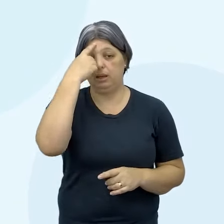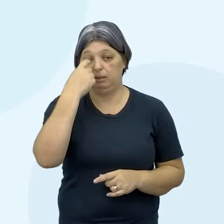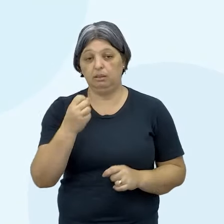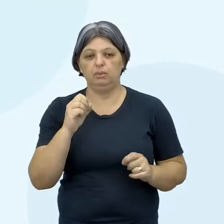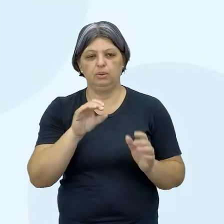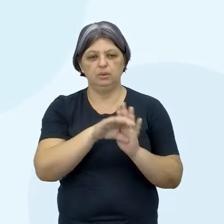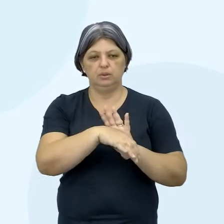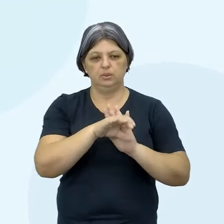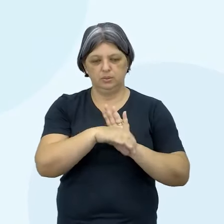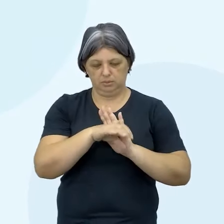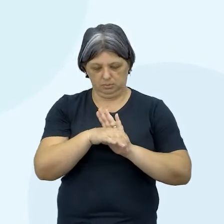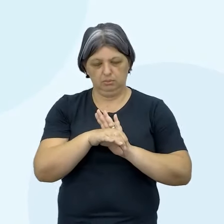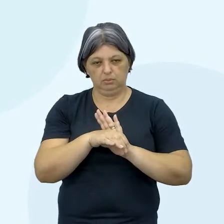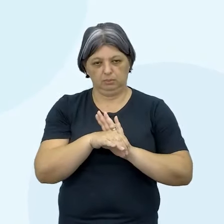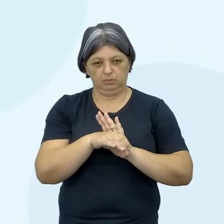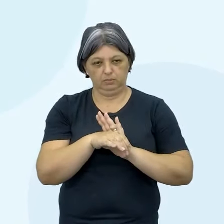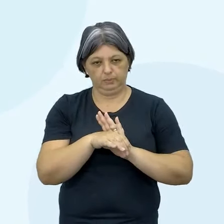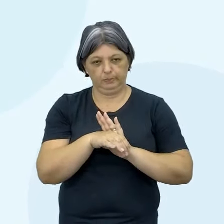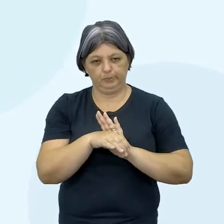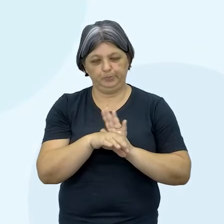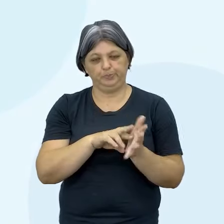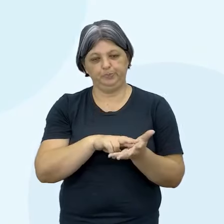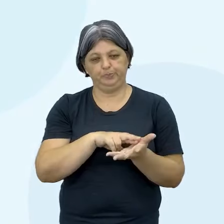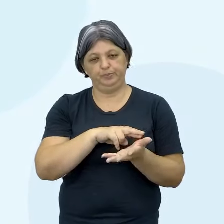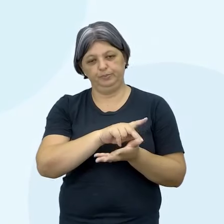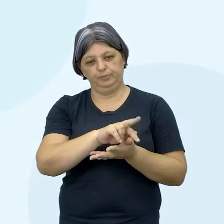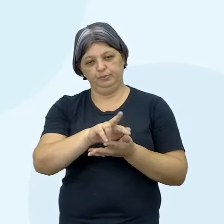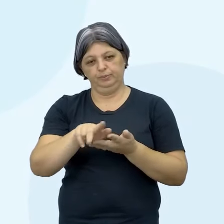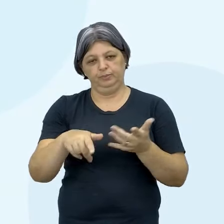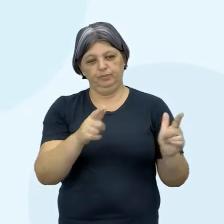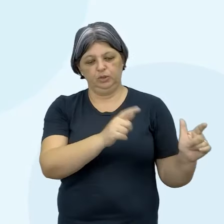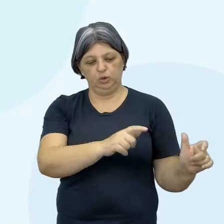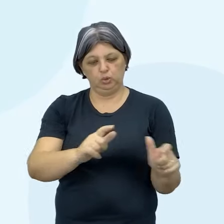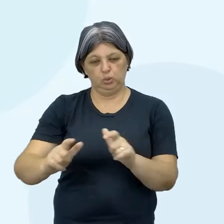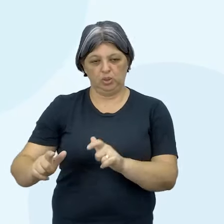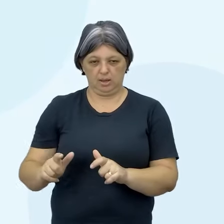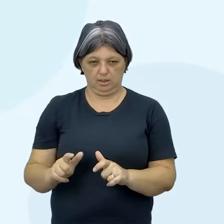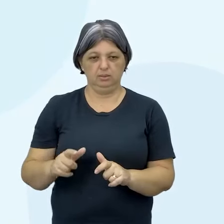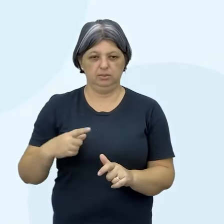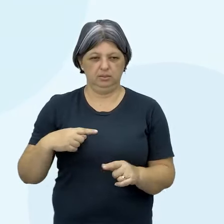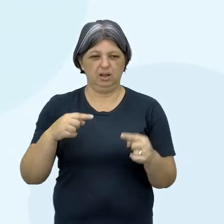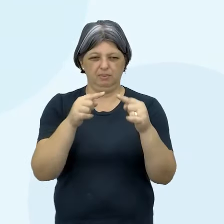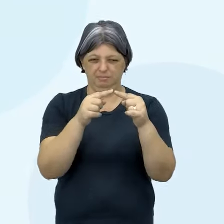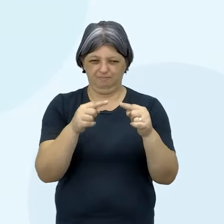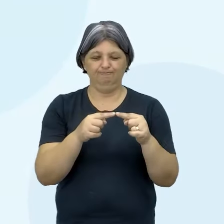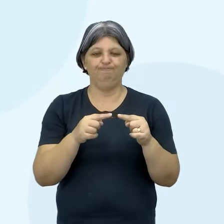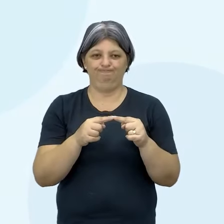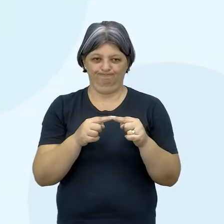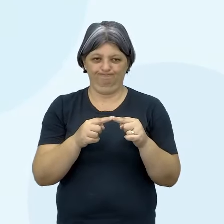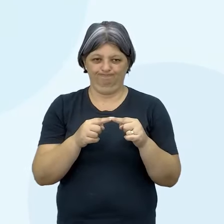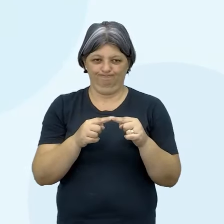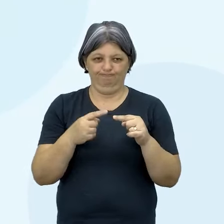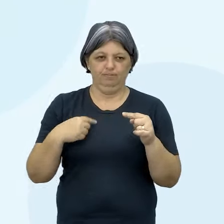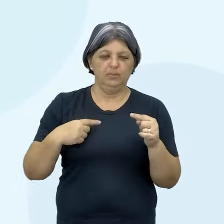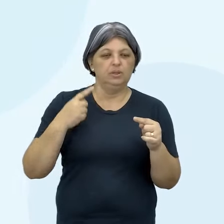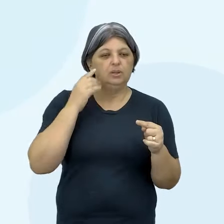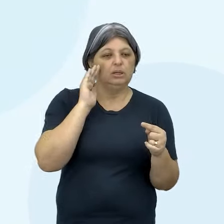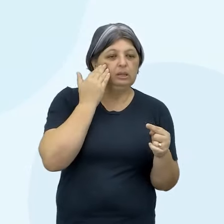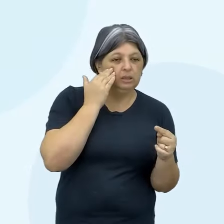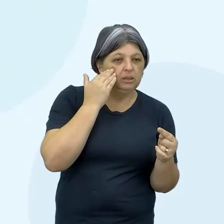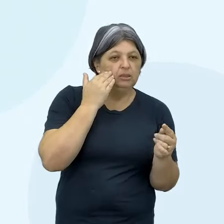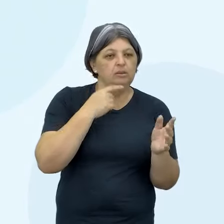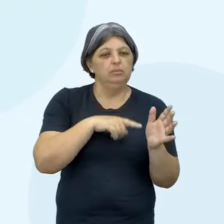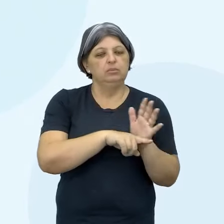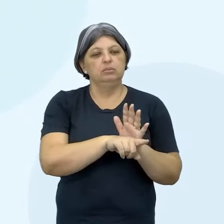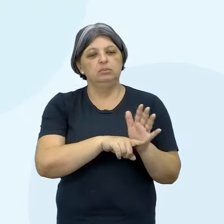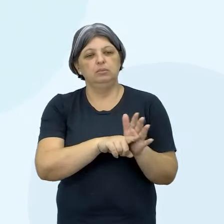da demografia e os múltiplos campos de atuação. Observa que tem uma conexão. Então, enquanto a gente está interpretando os índices,